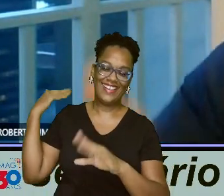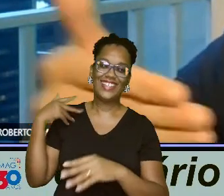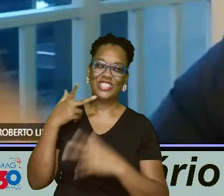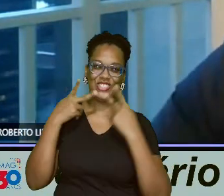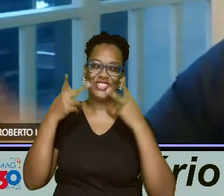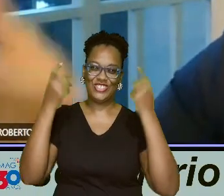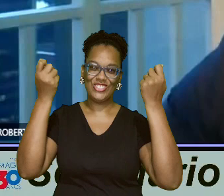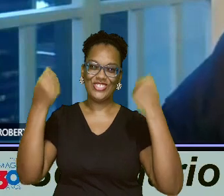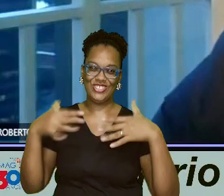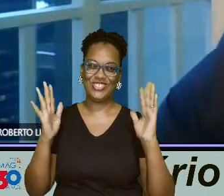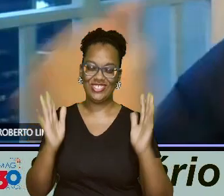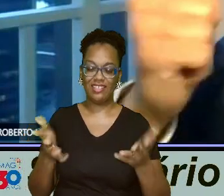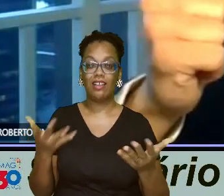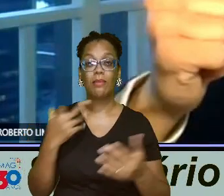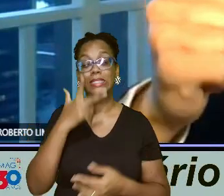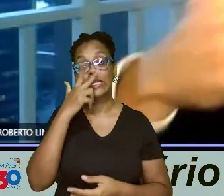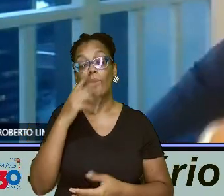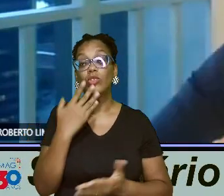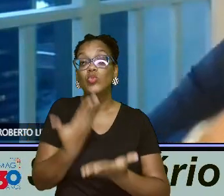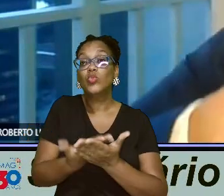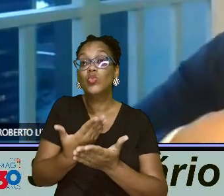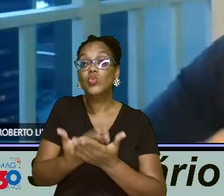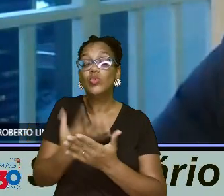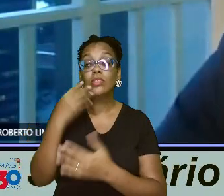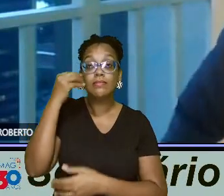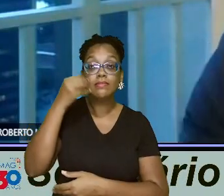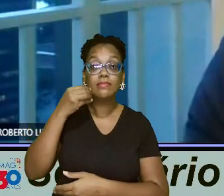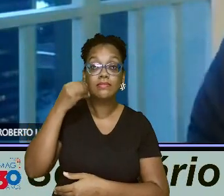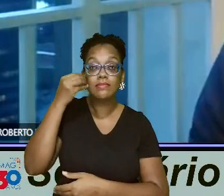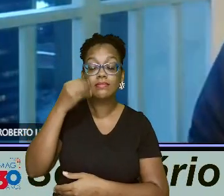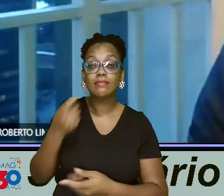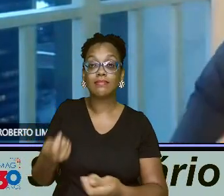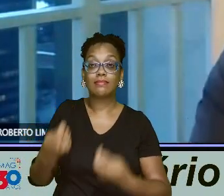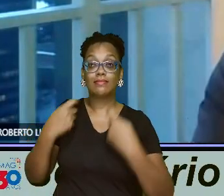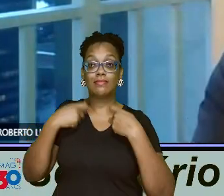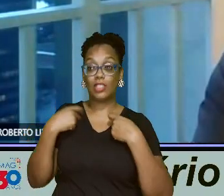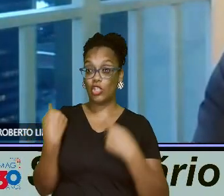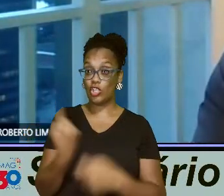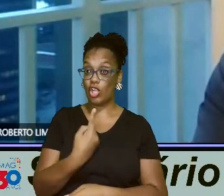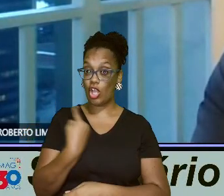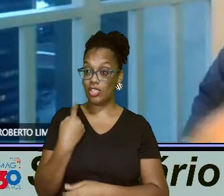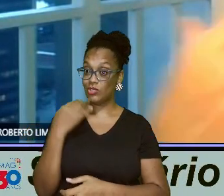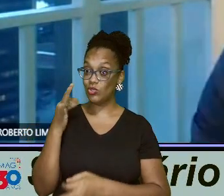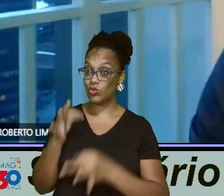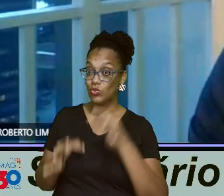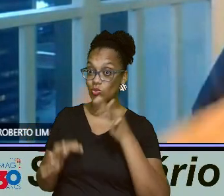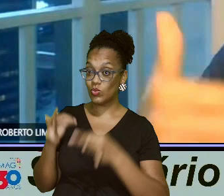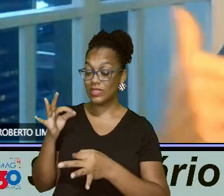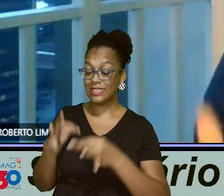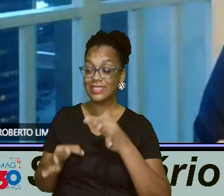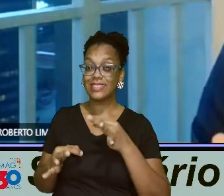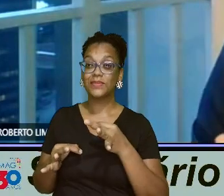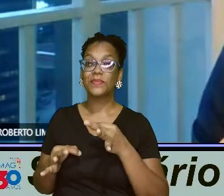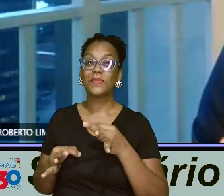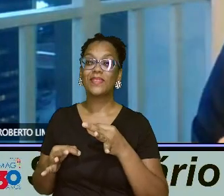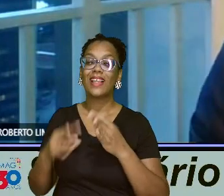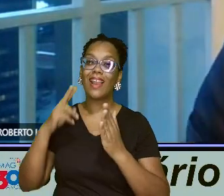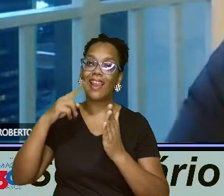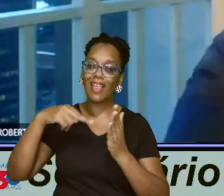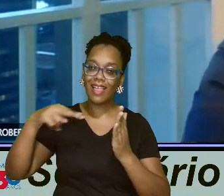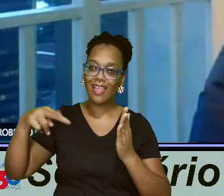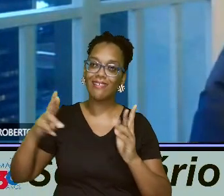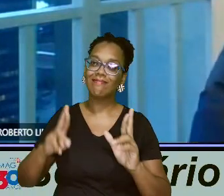acho que o estudo empírico faz com que nós, juízes, leamos